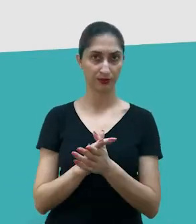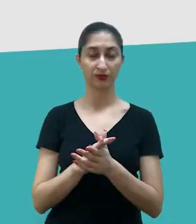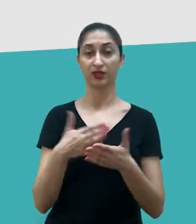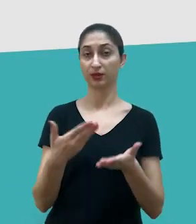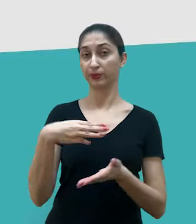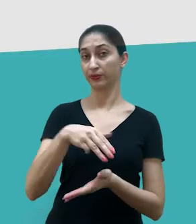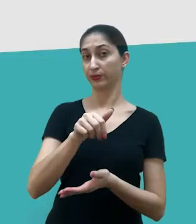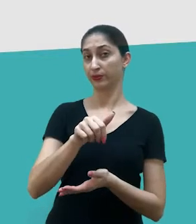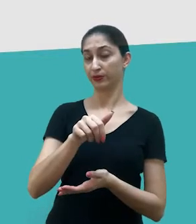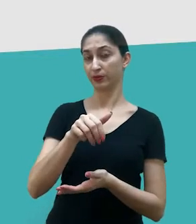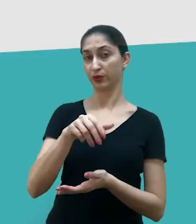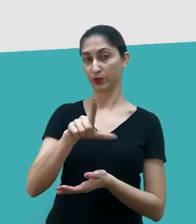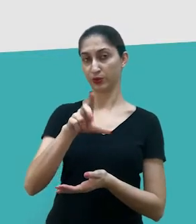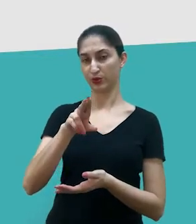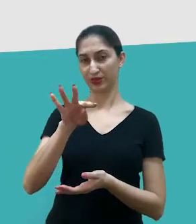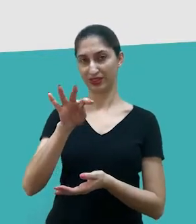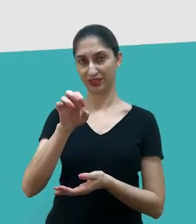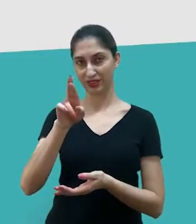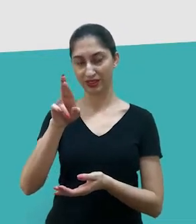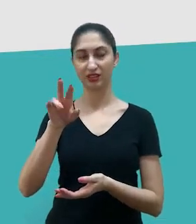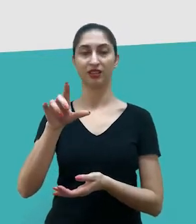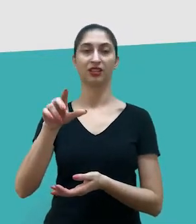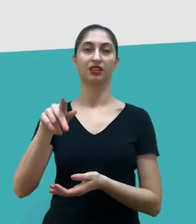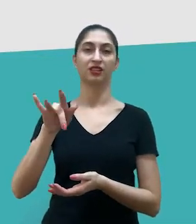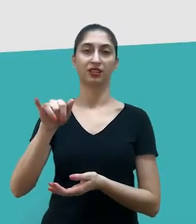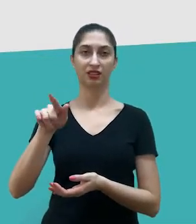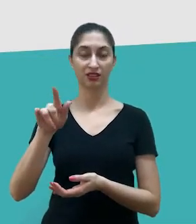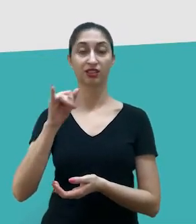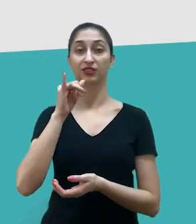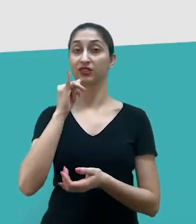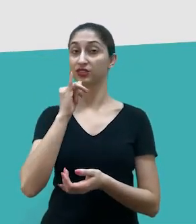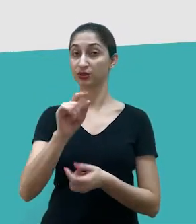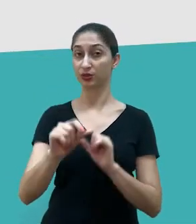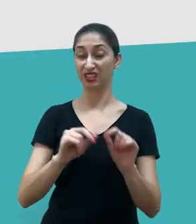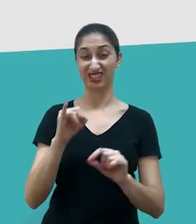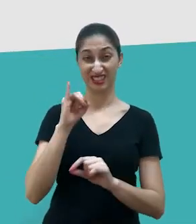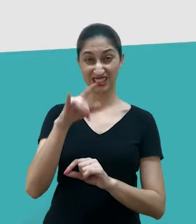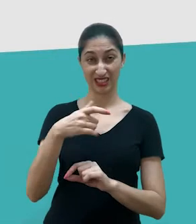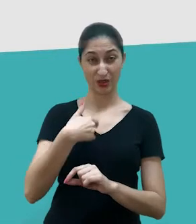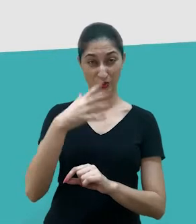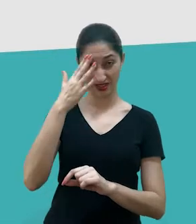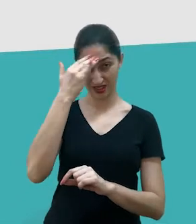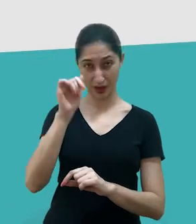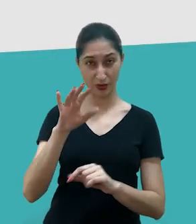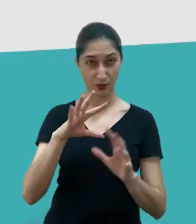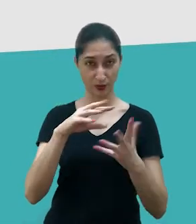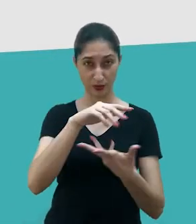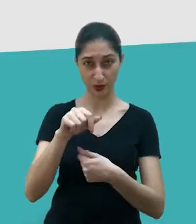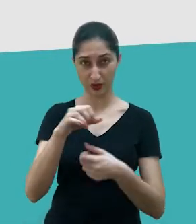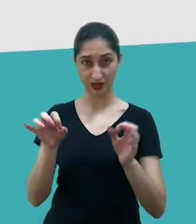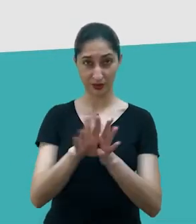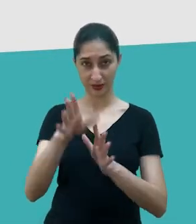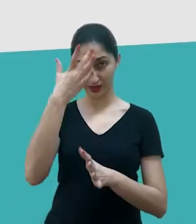Luther King tem uma frase maravilhosa. Ele diz: se eu soubesse que o mundo se acaba